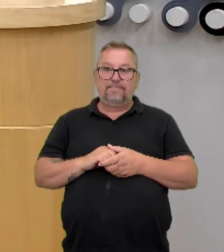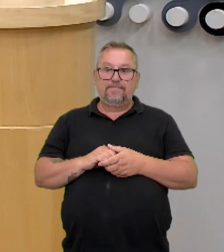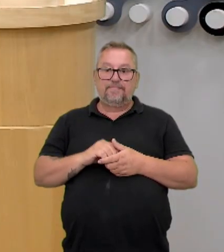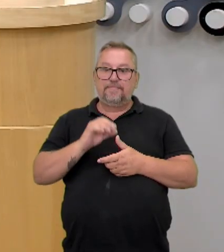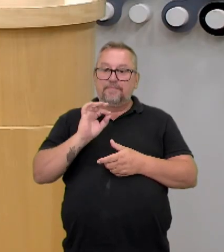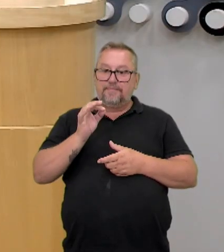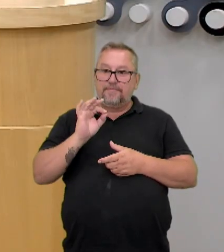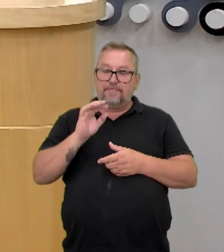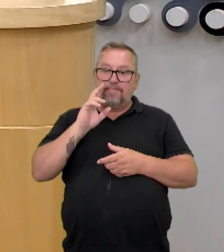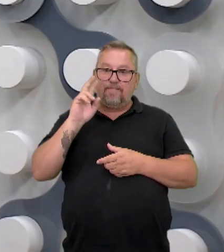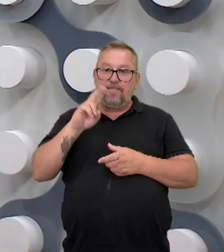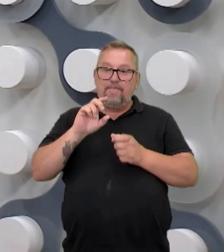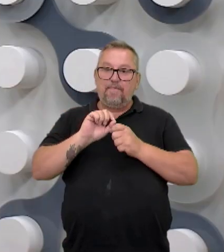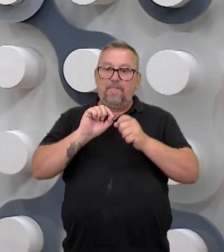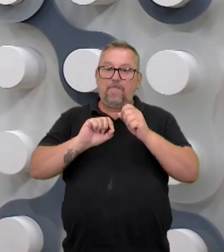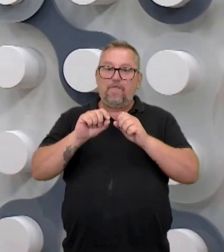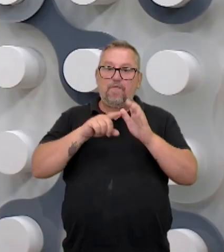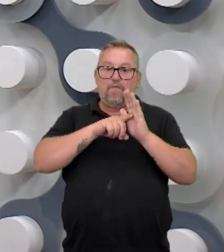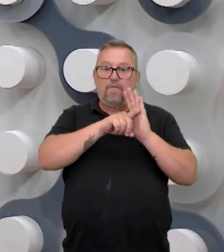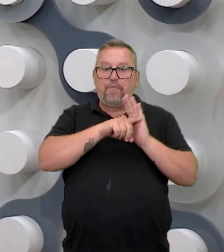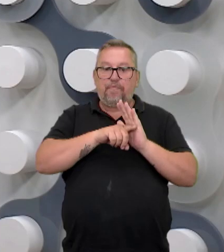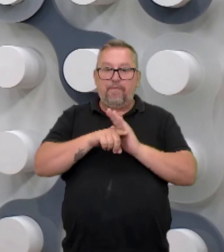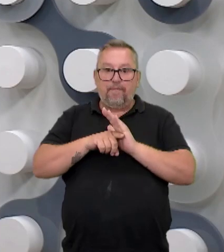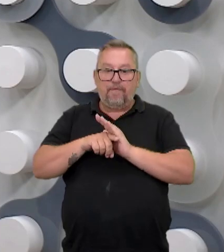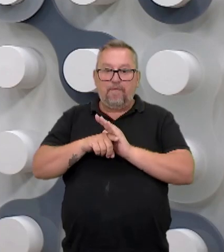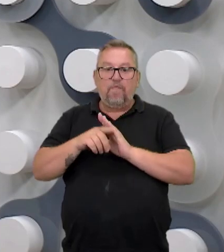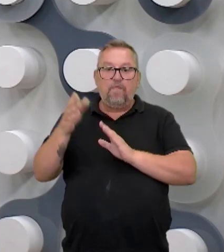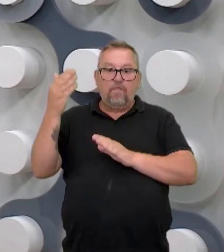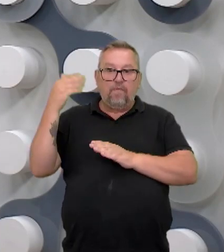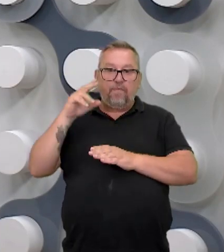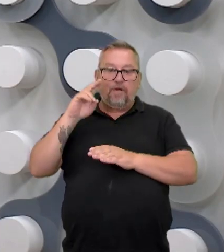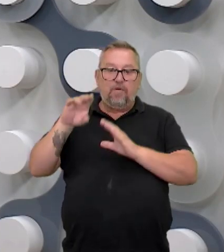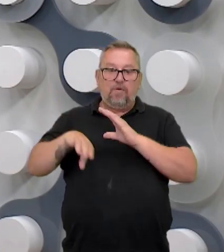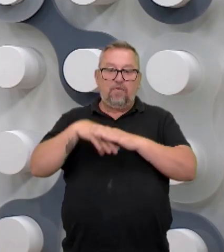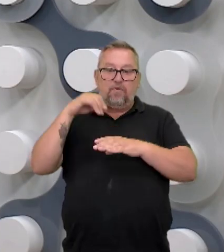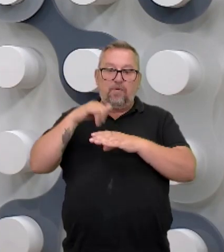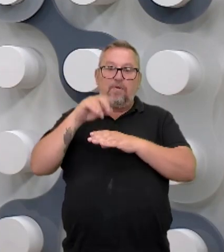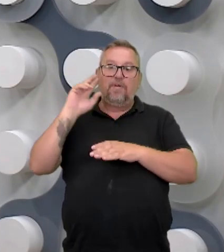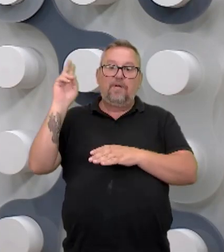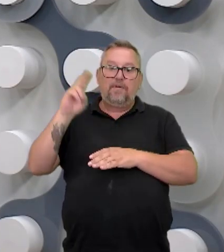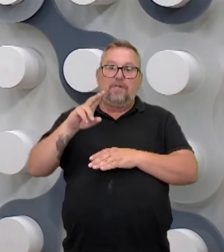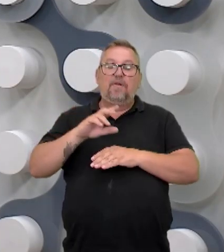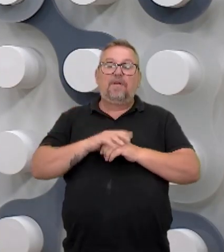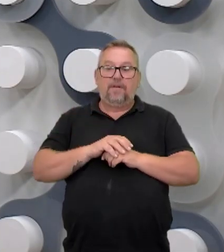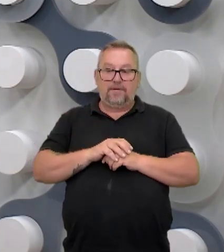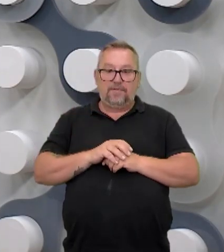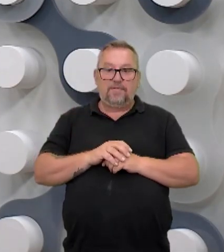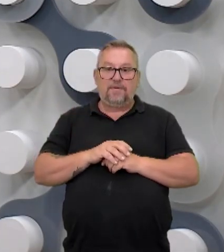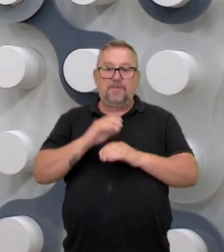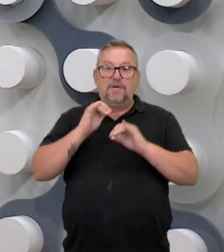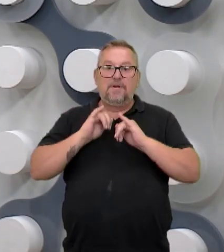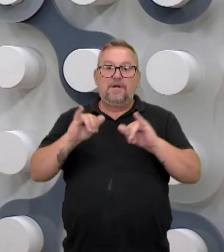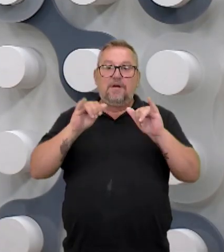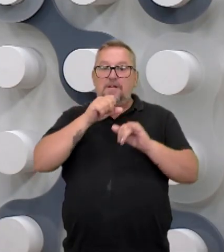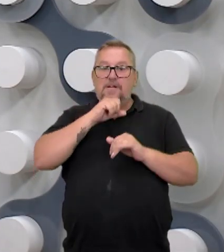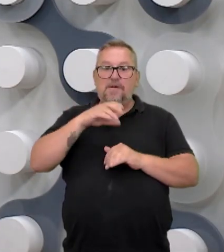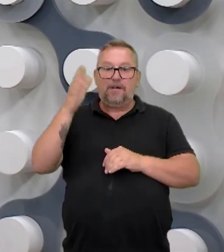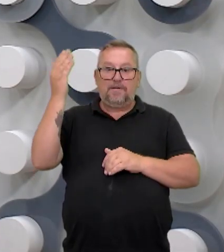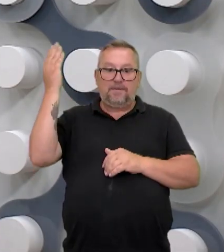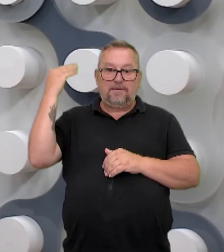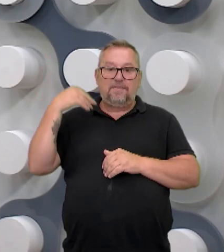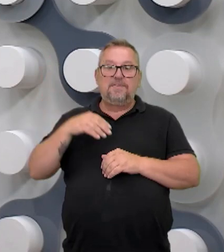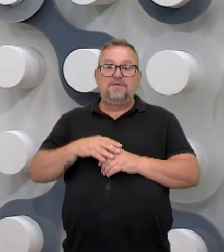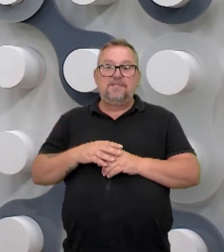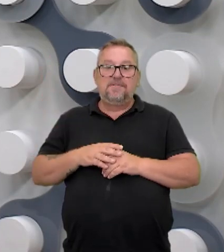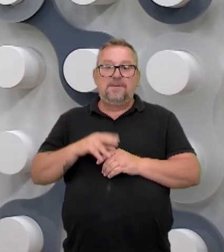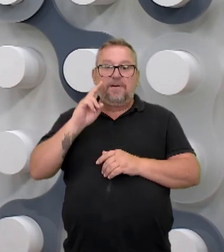muito simples, basta fazer uma investigação, propagandas antigas, vai lá no YouTube, né, que é acesso vídeo lá para você, e faça investigação, propagandas antigas, jornalismo antigo,